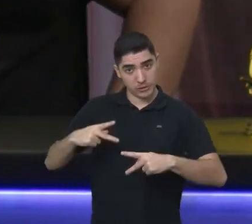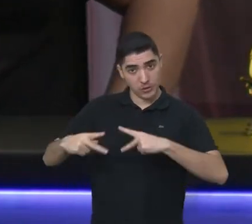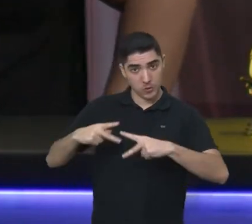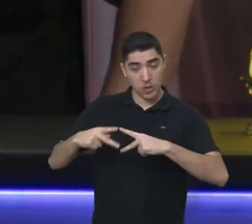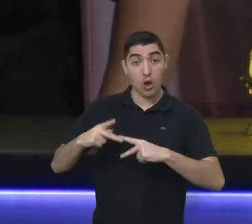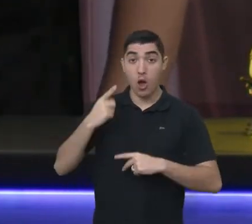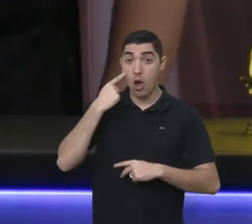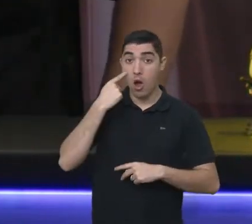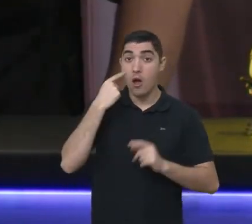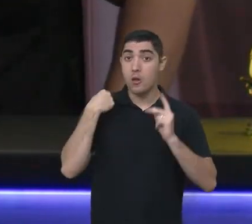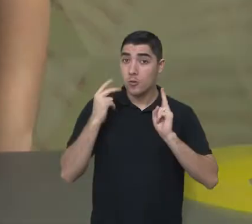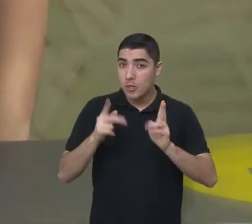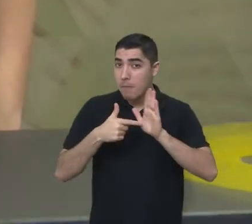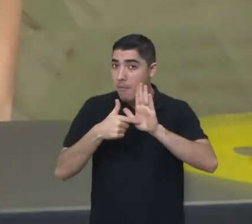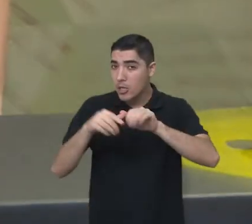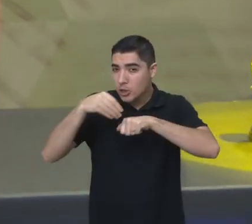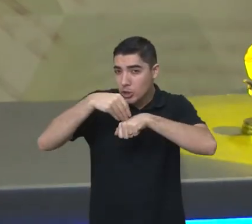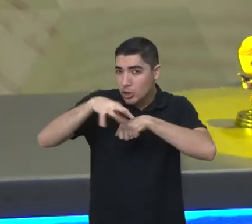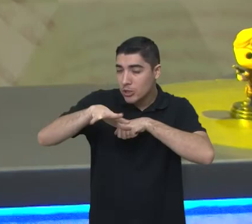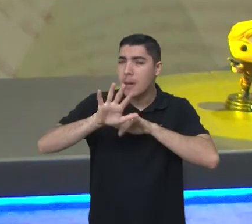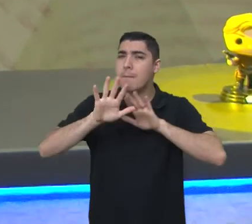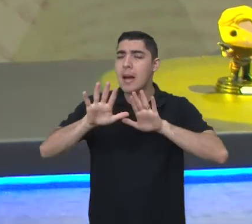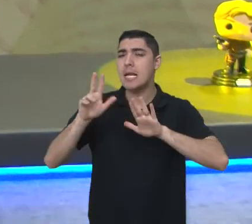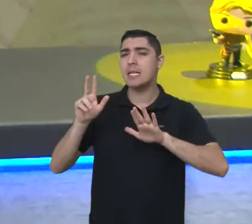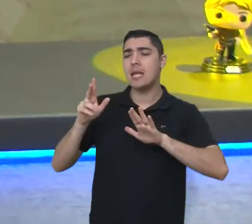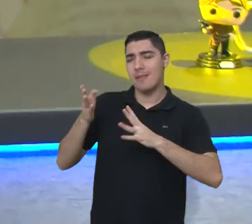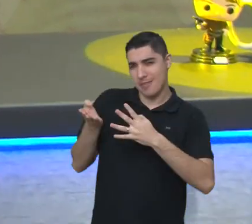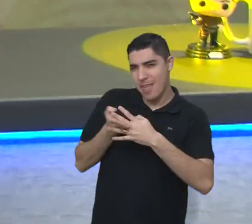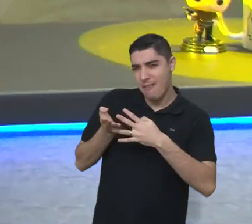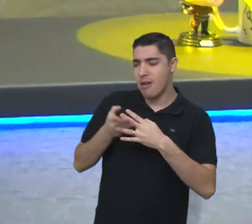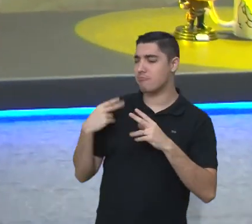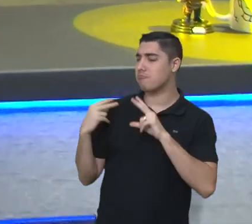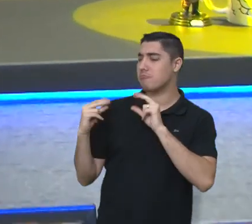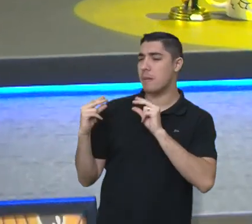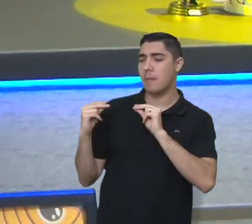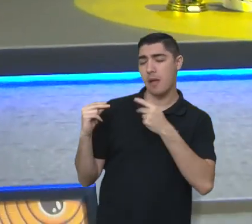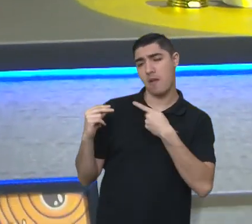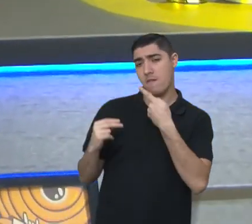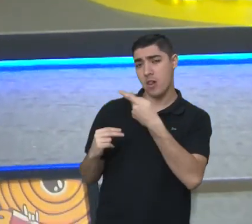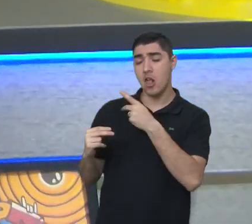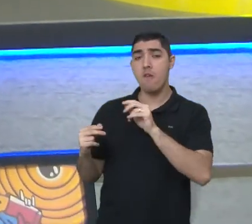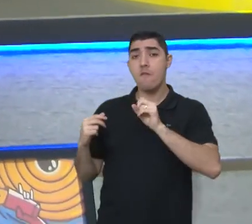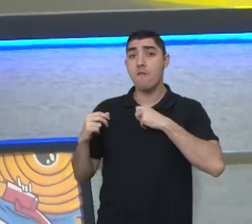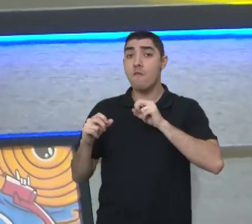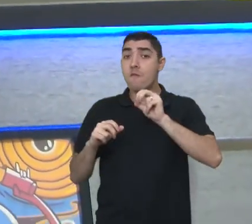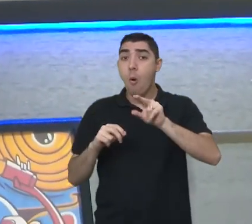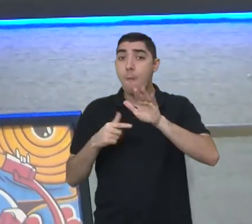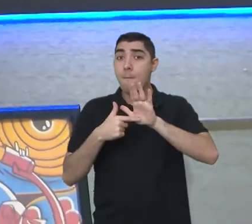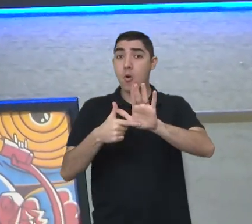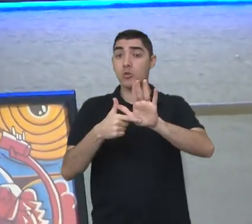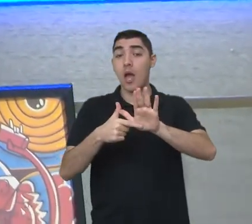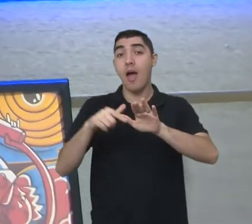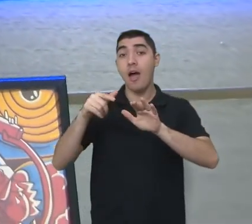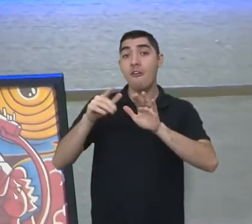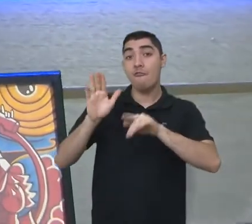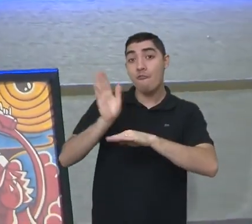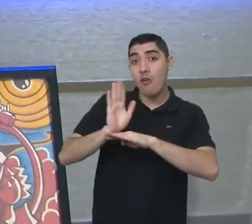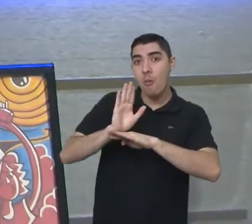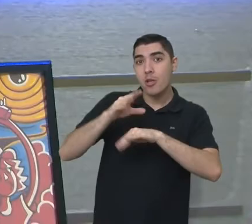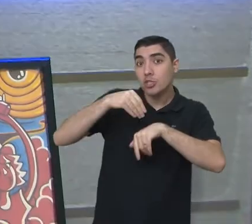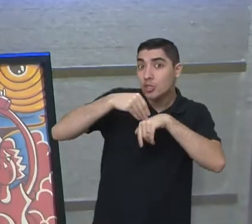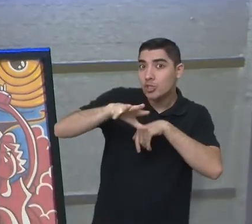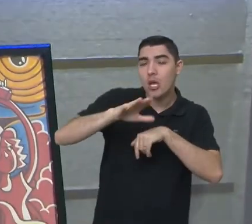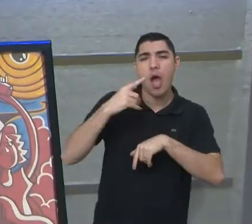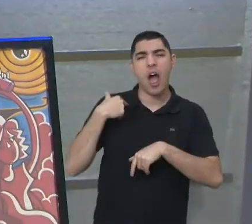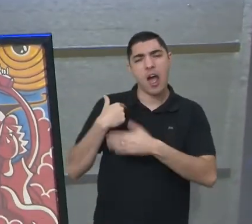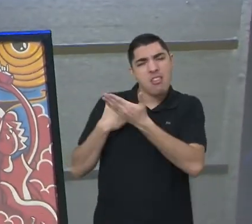volto dando dica. Só que no intervalo a gente tava conversando aqui. Falei, nossa, Fernanda, agora no próximo bloco eu vou voltar dando uma dica de filme e tal. E ela falou que tem uma dica. Então eu vou